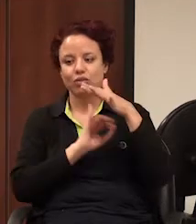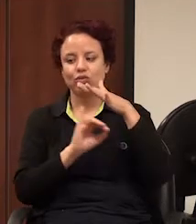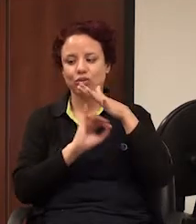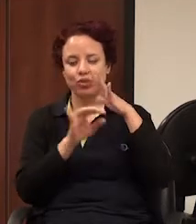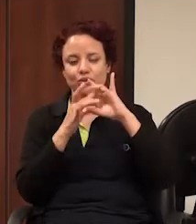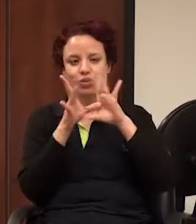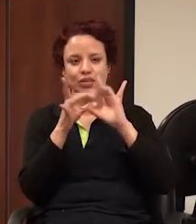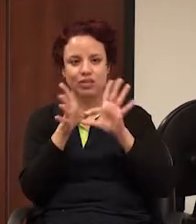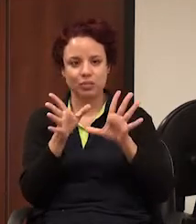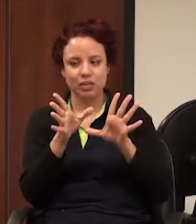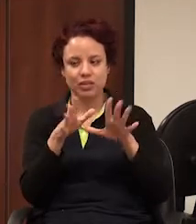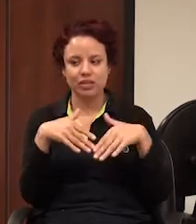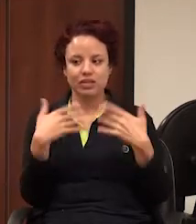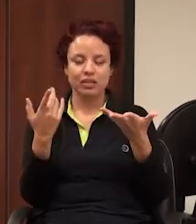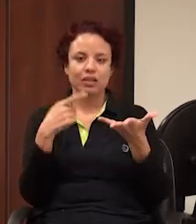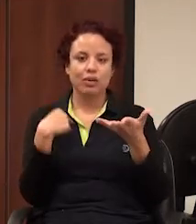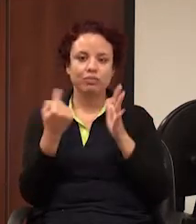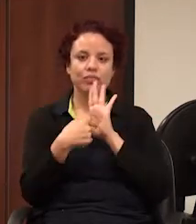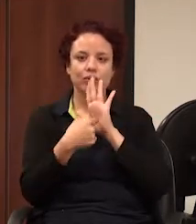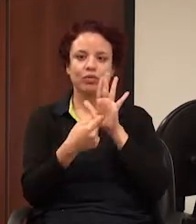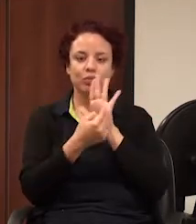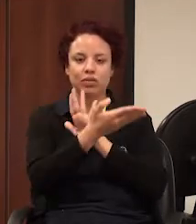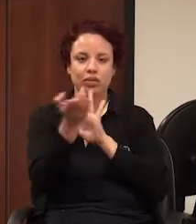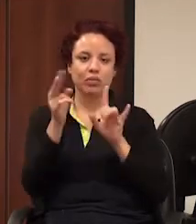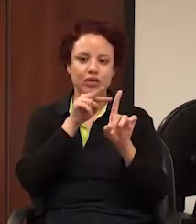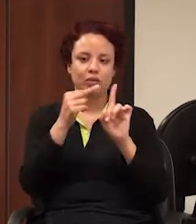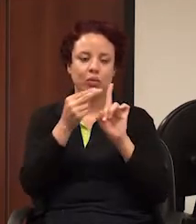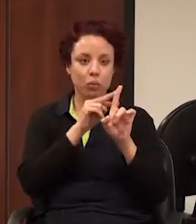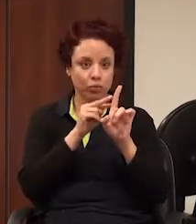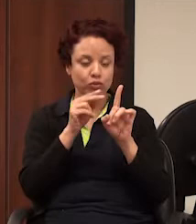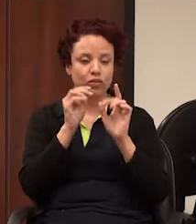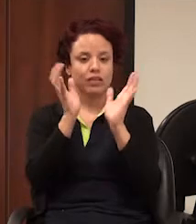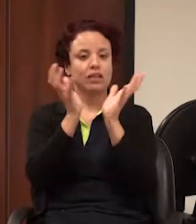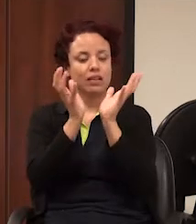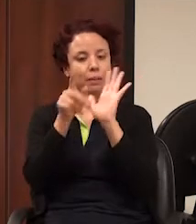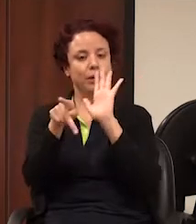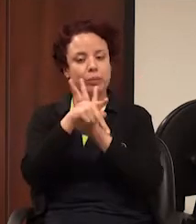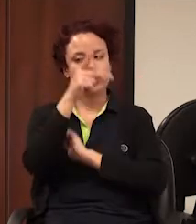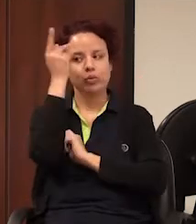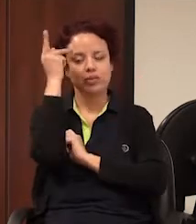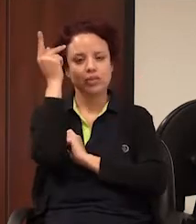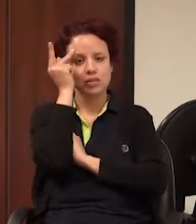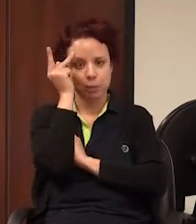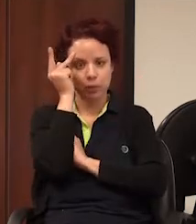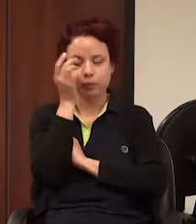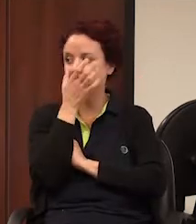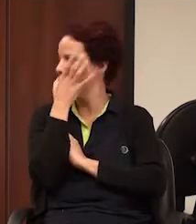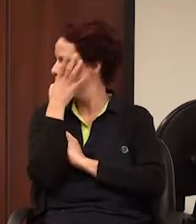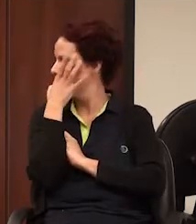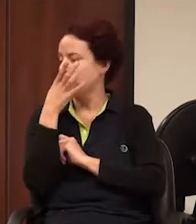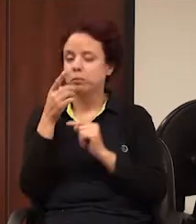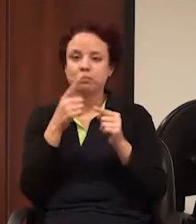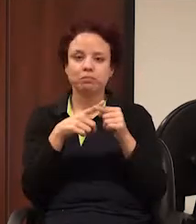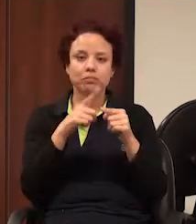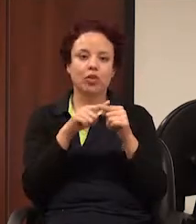independente. Então, o que eu trago aqui é a visão da APAI Cidade de São Paulo, até porque os